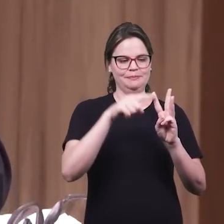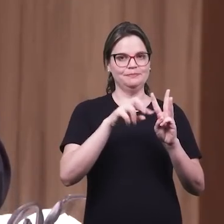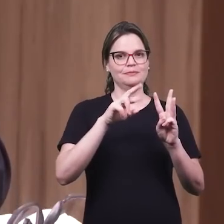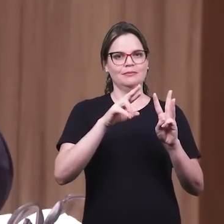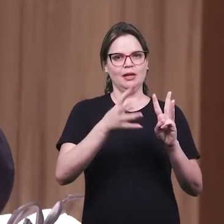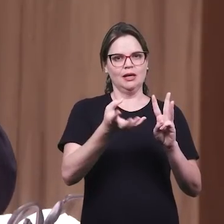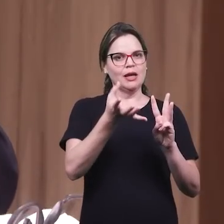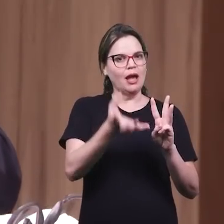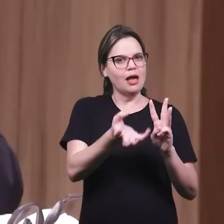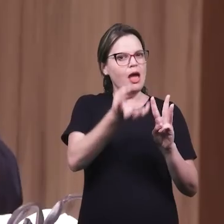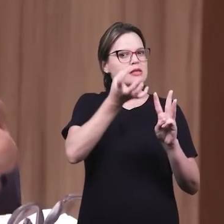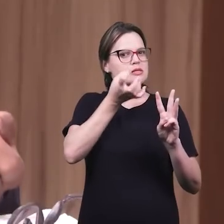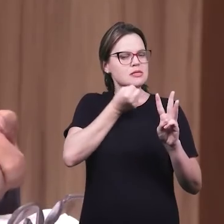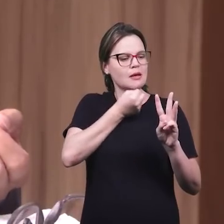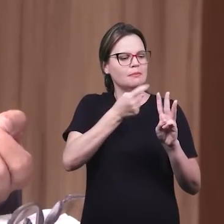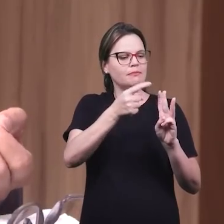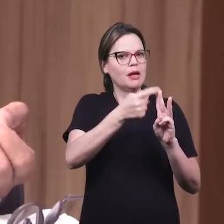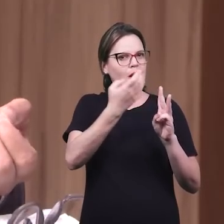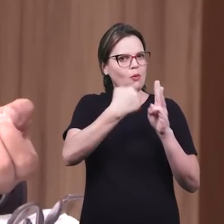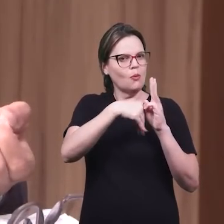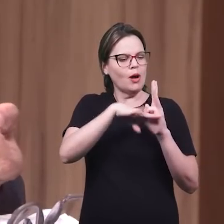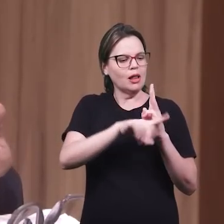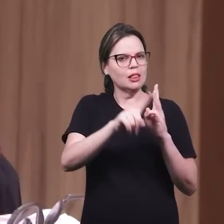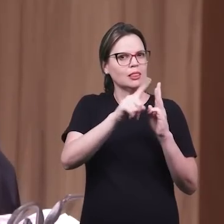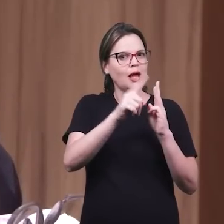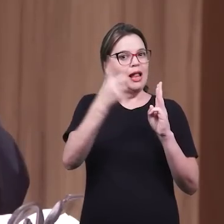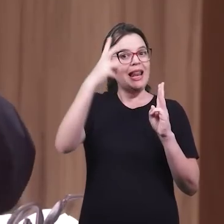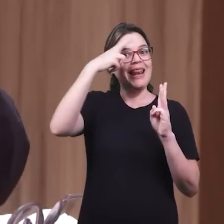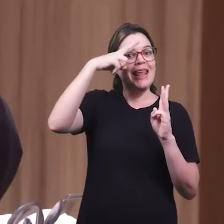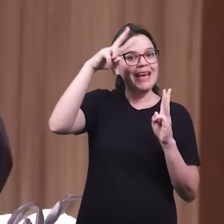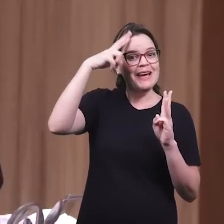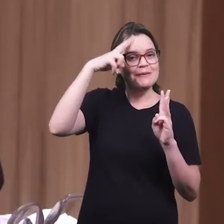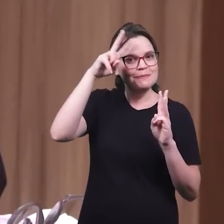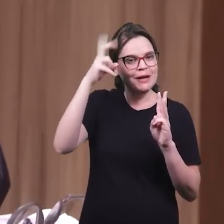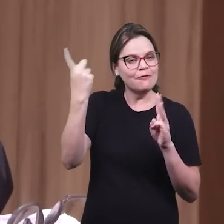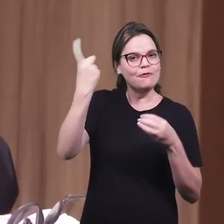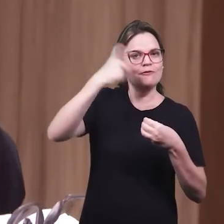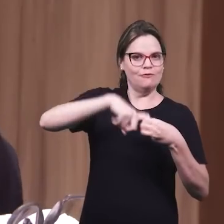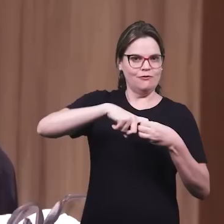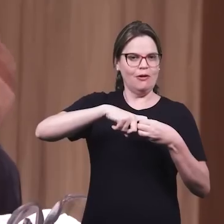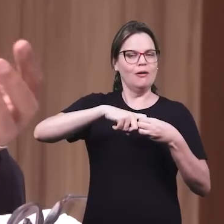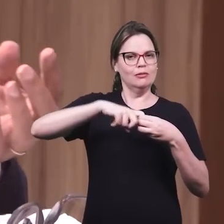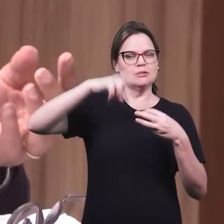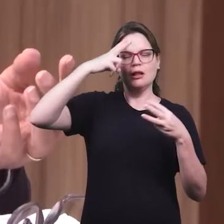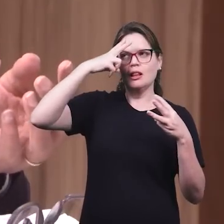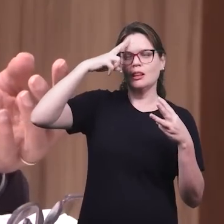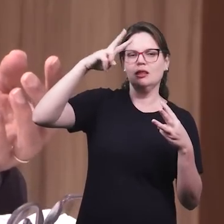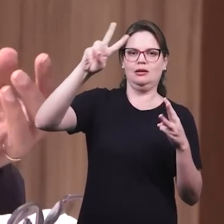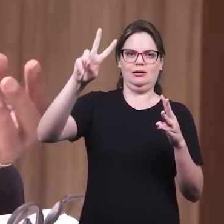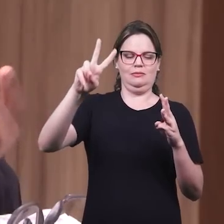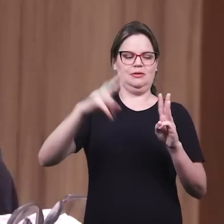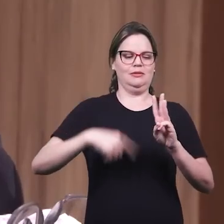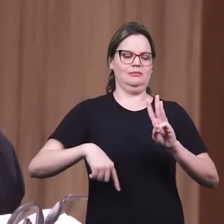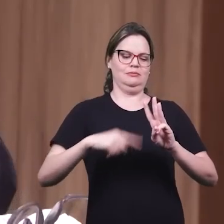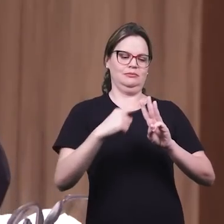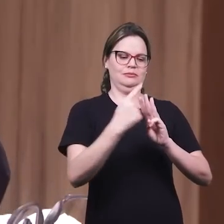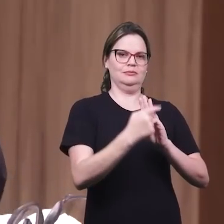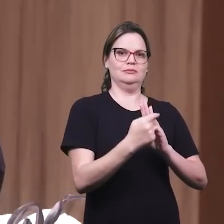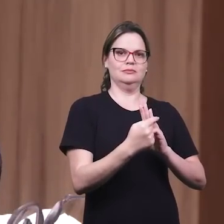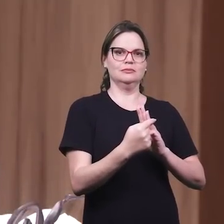o armazenamento e que é a recuperação, de forma bioquímica, né, de forma em que